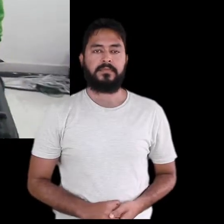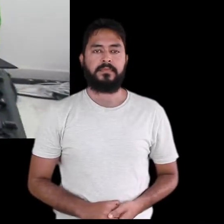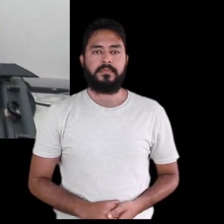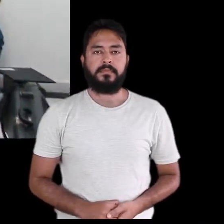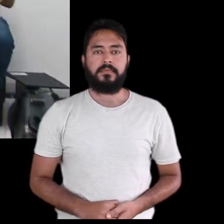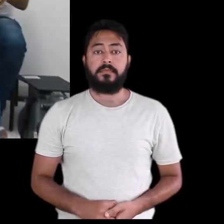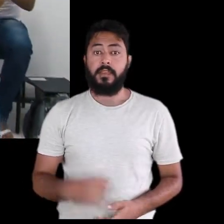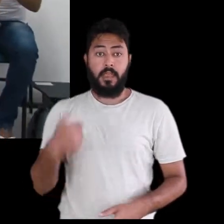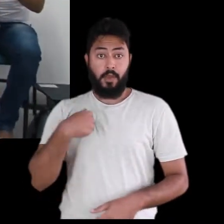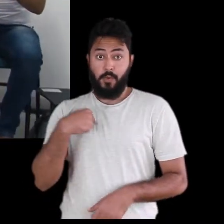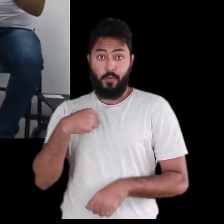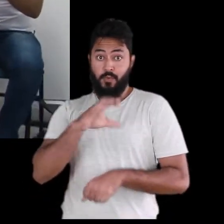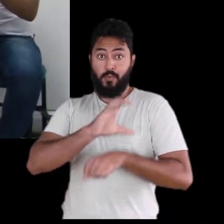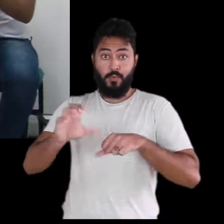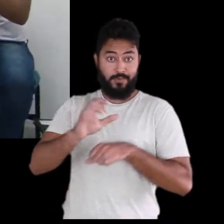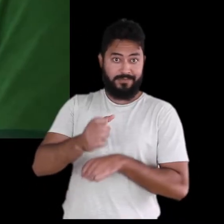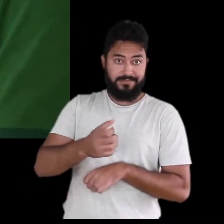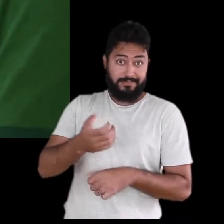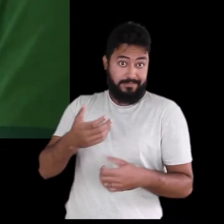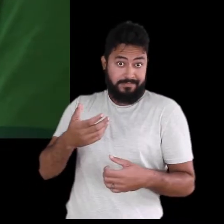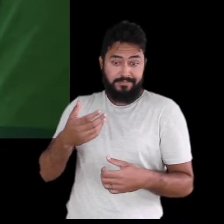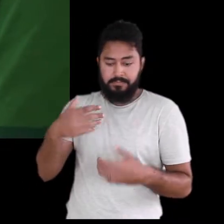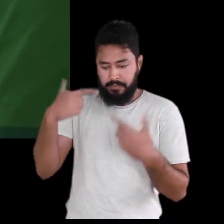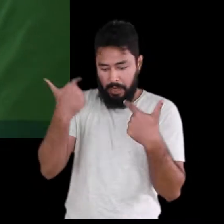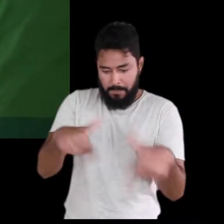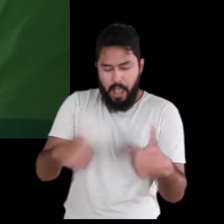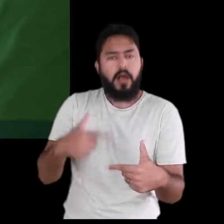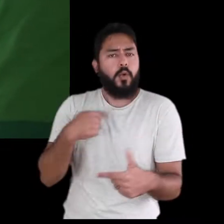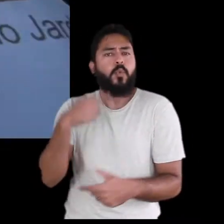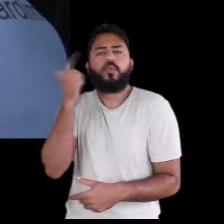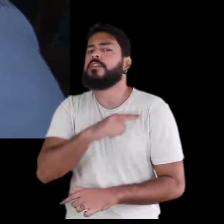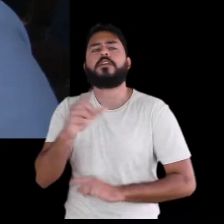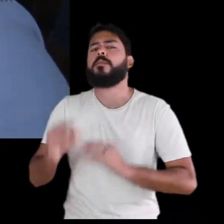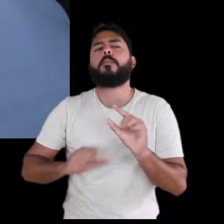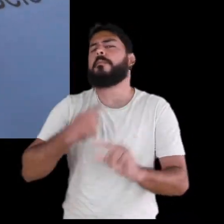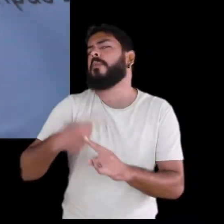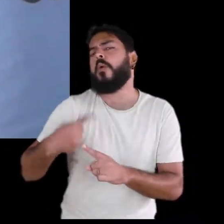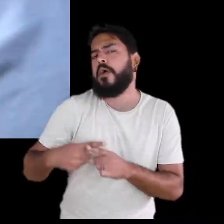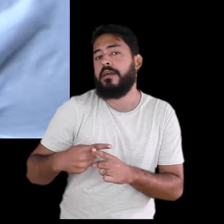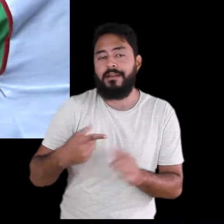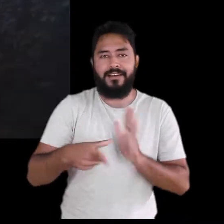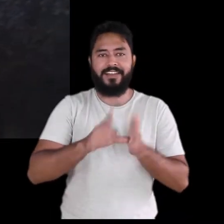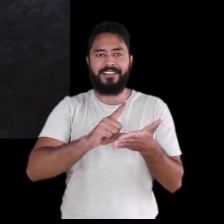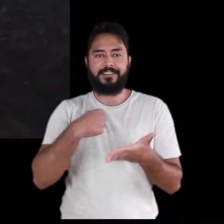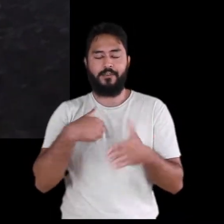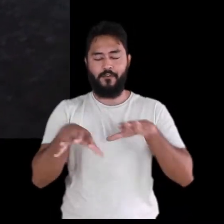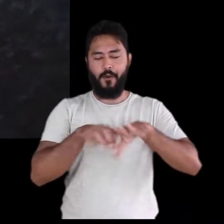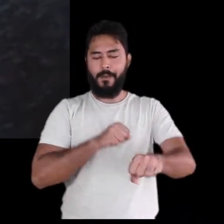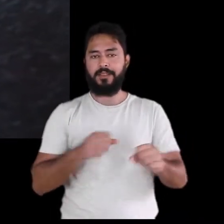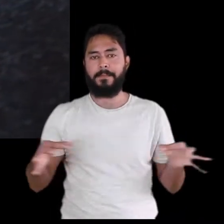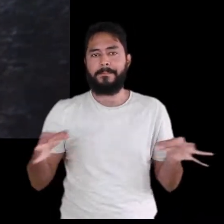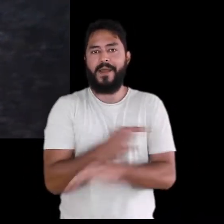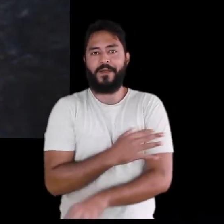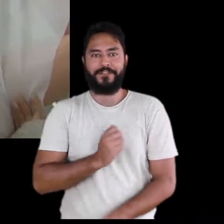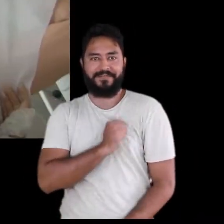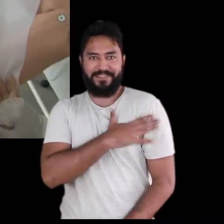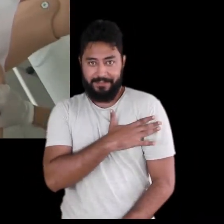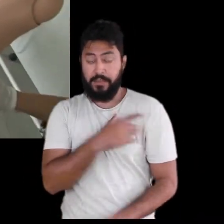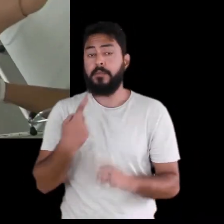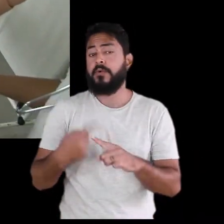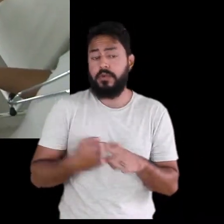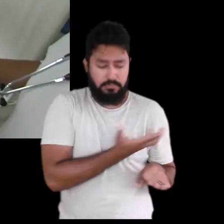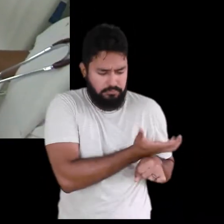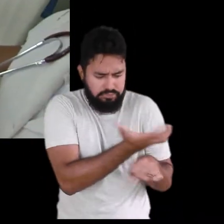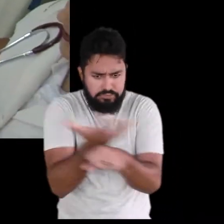fazer esse concurso a empresa que eu trabalho hoje eu só pude fazer graças a minha informação porque